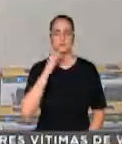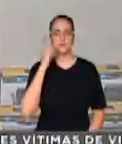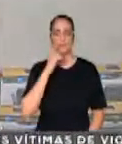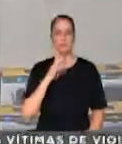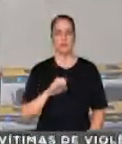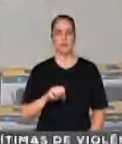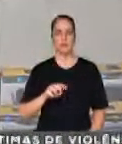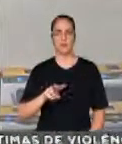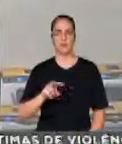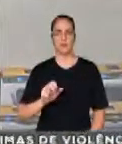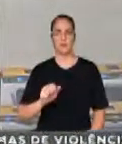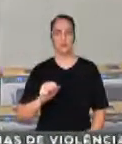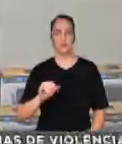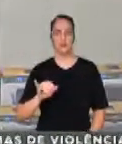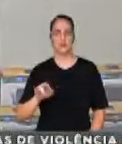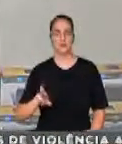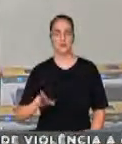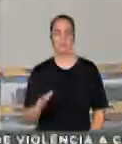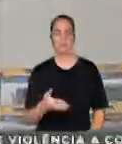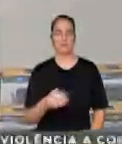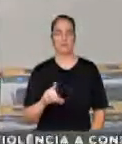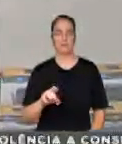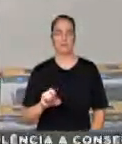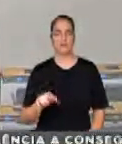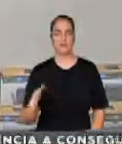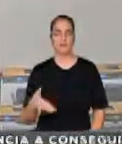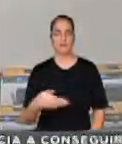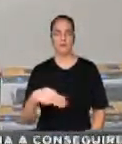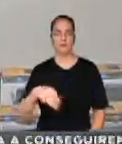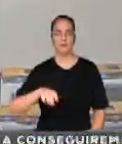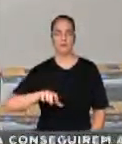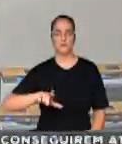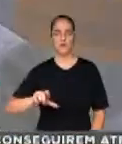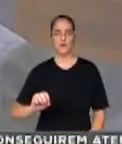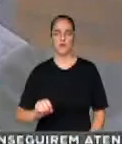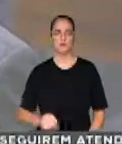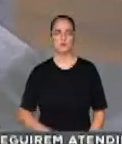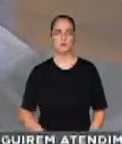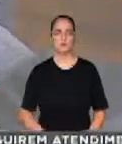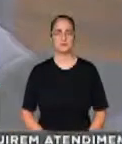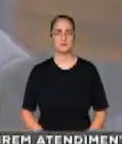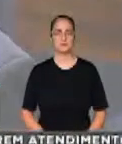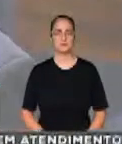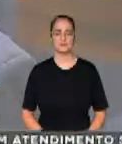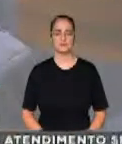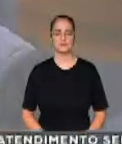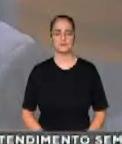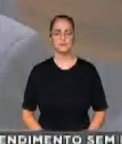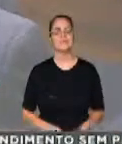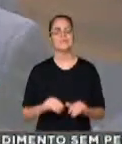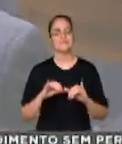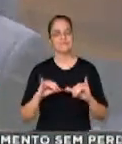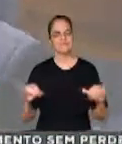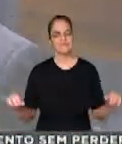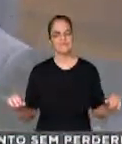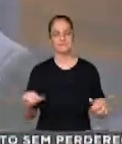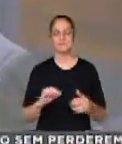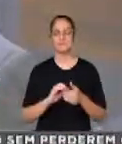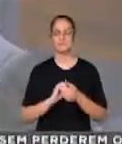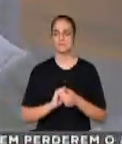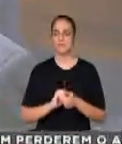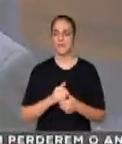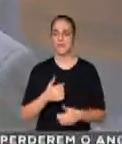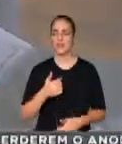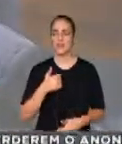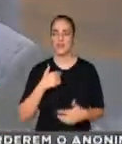Santo. Senhor presidente, senhoras e senhores deputados, deixar registrado a minha alegria aqui nesses próximos dias, o Distrito